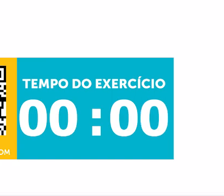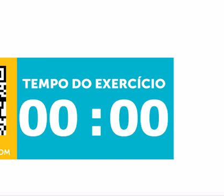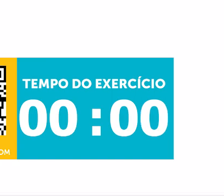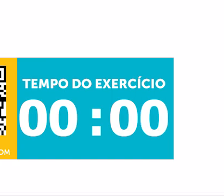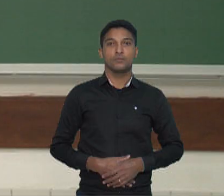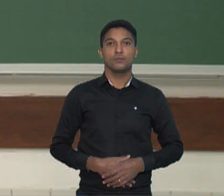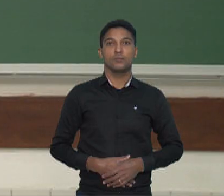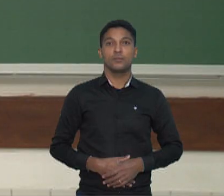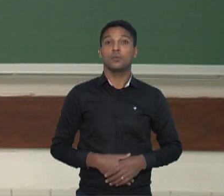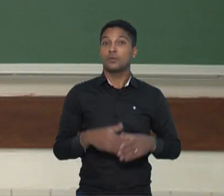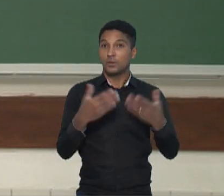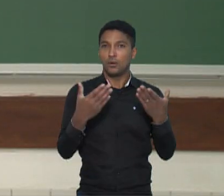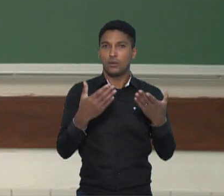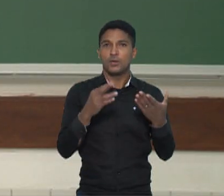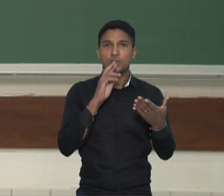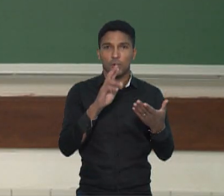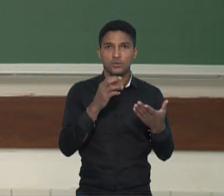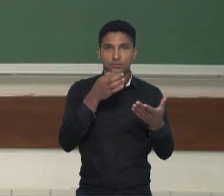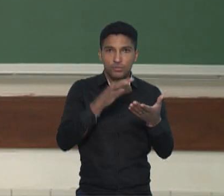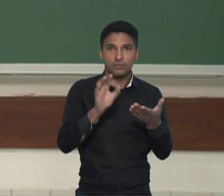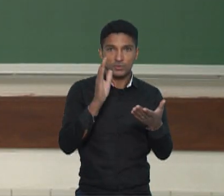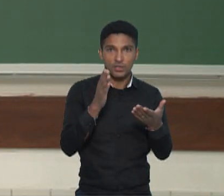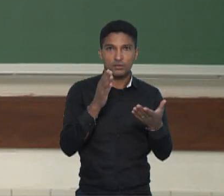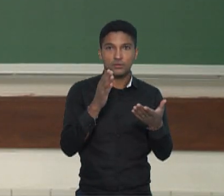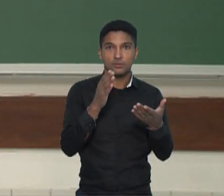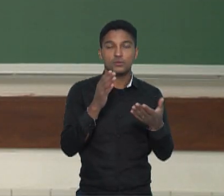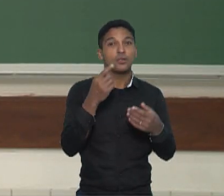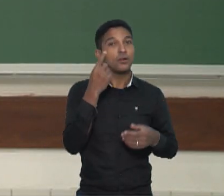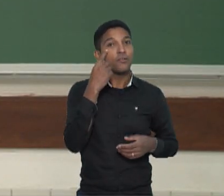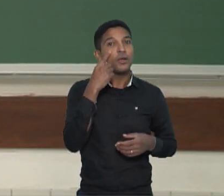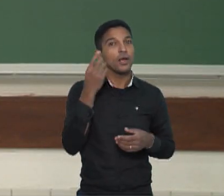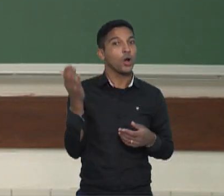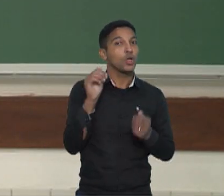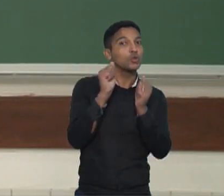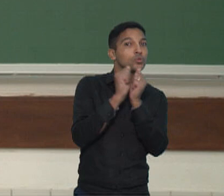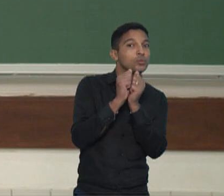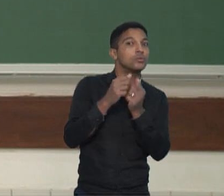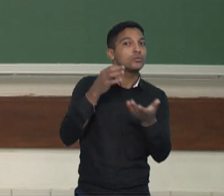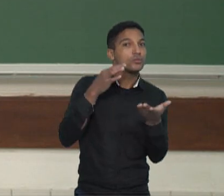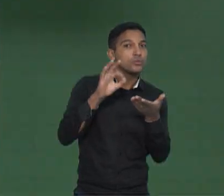Identificou a função das palavras destacadas? Então vamos para a correção.